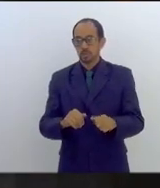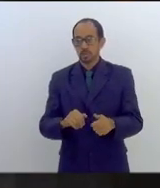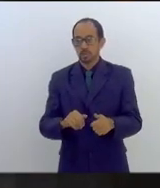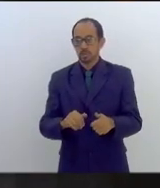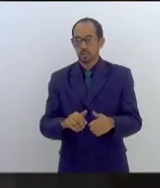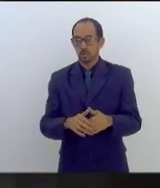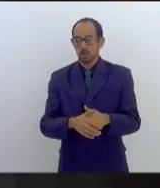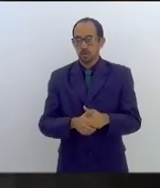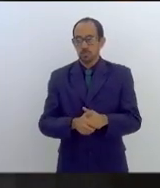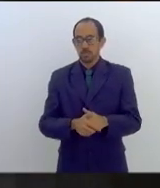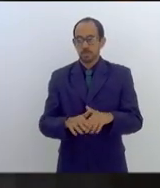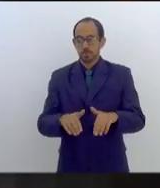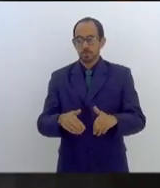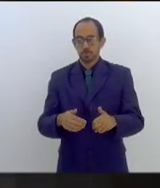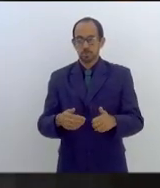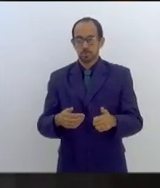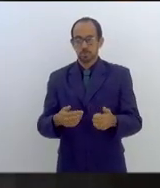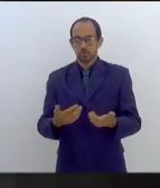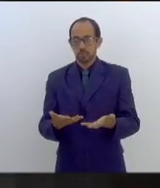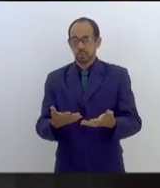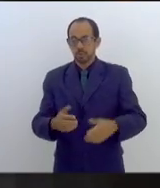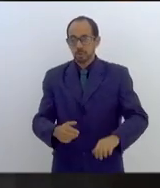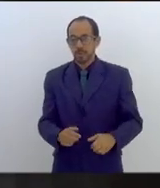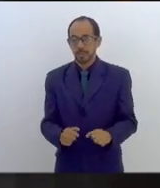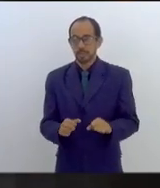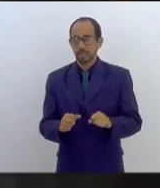parques estaduais aqui do Rio de Janeiro, né?